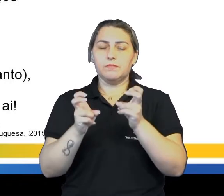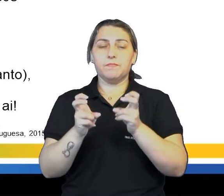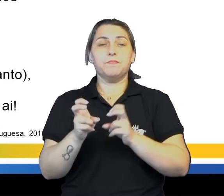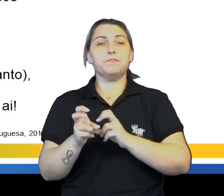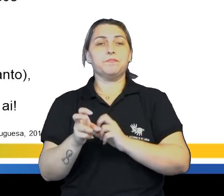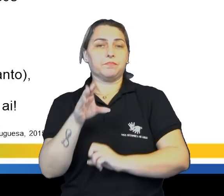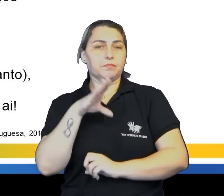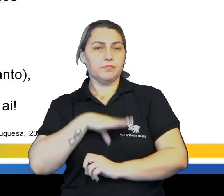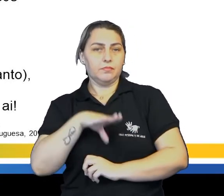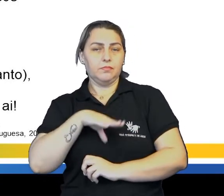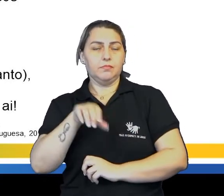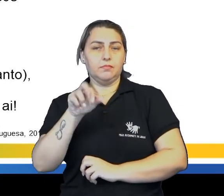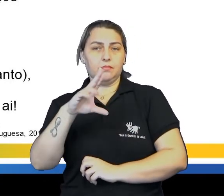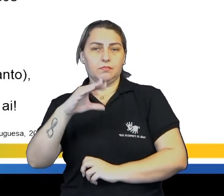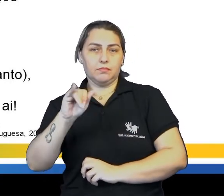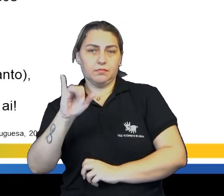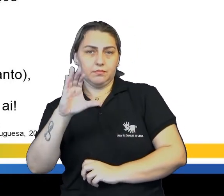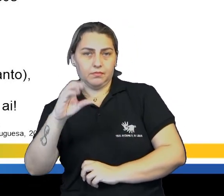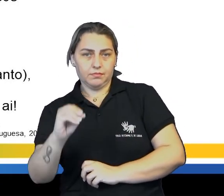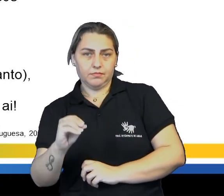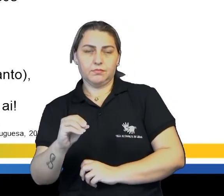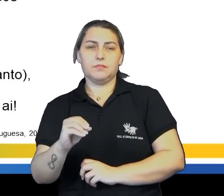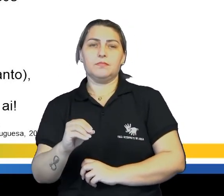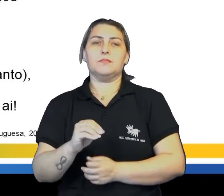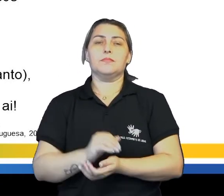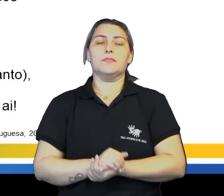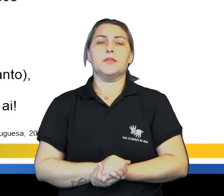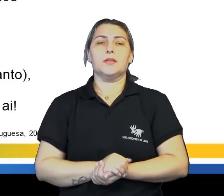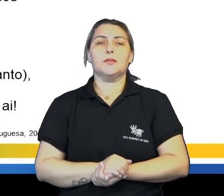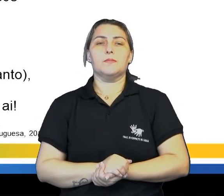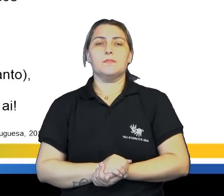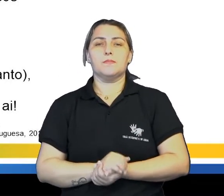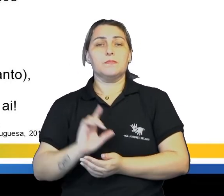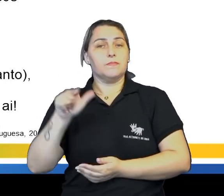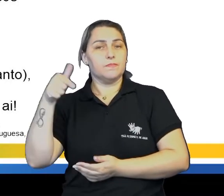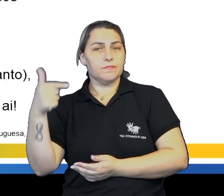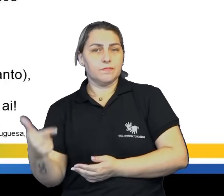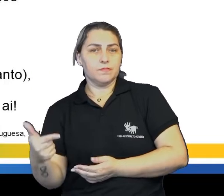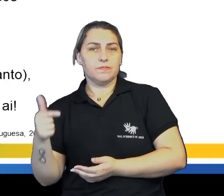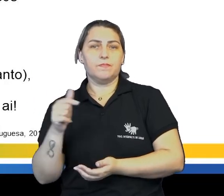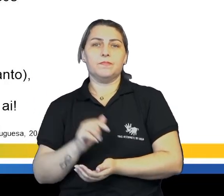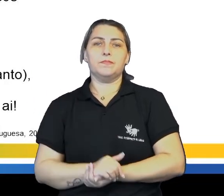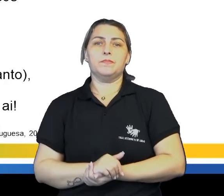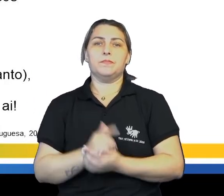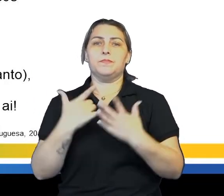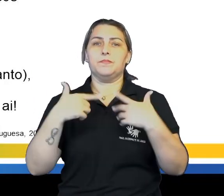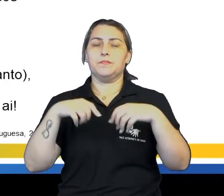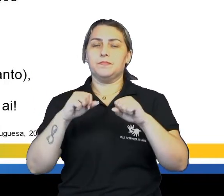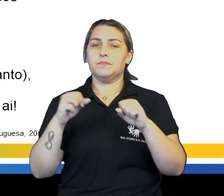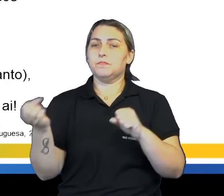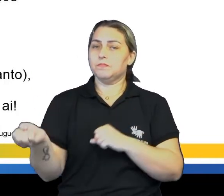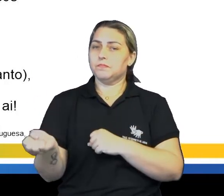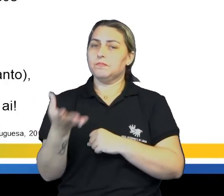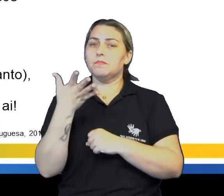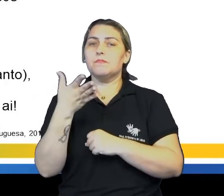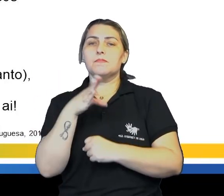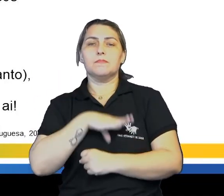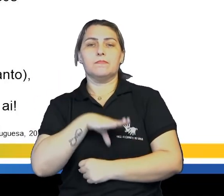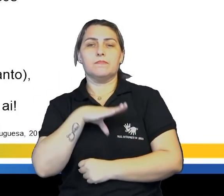lado, nós temos o português arcaico, na cantiga da Ribeirinha. Do outro, nós temos a língua portuguesa